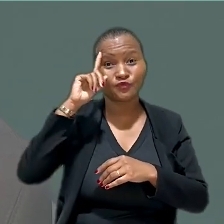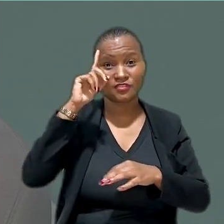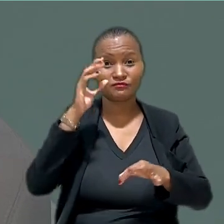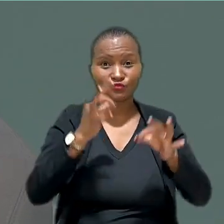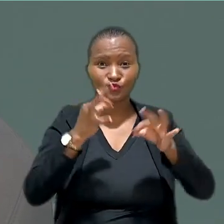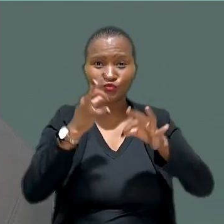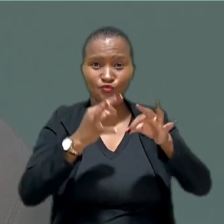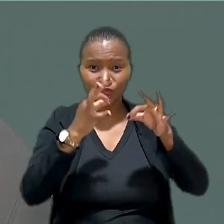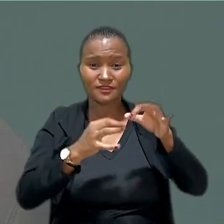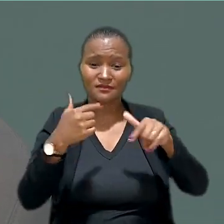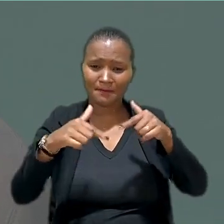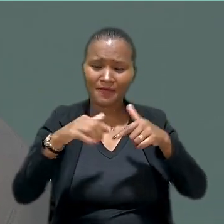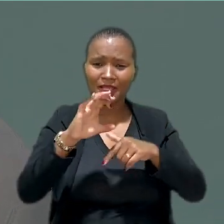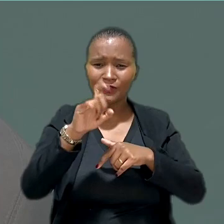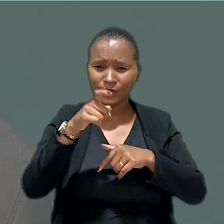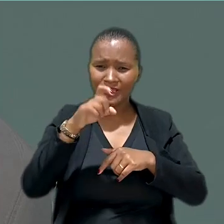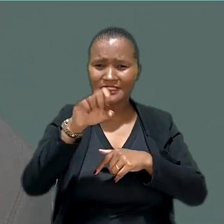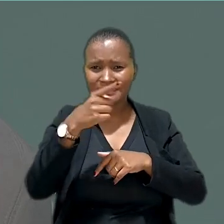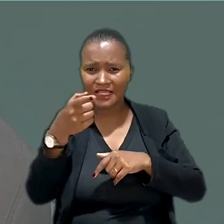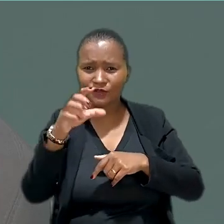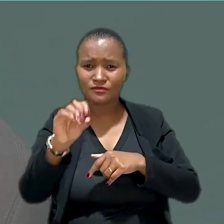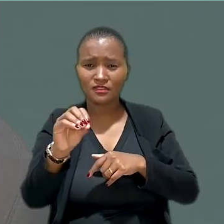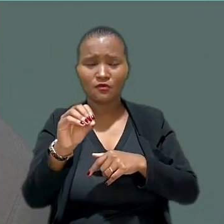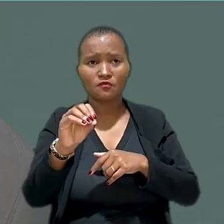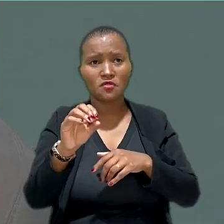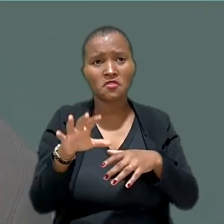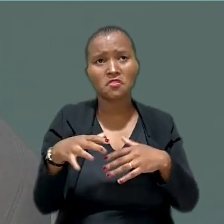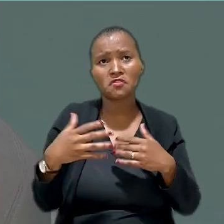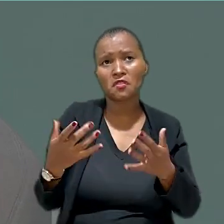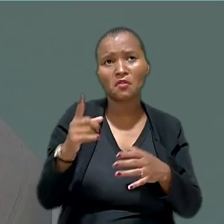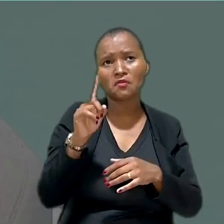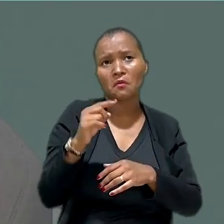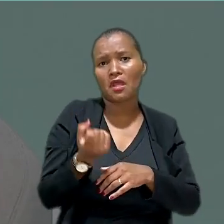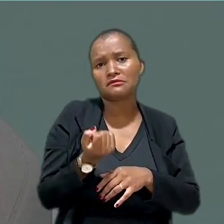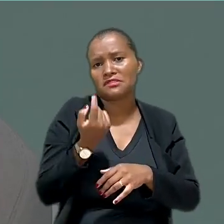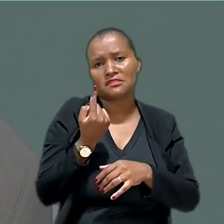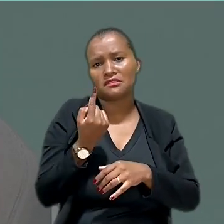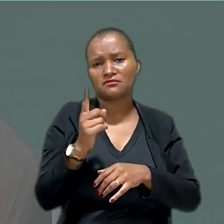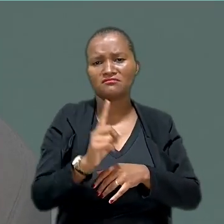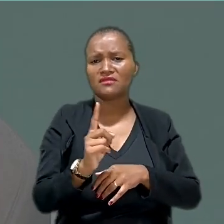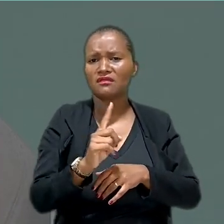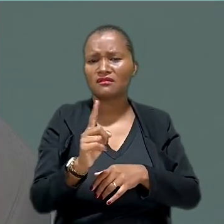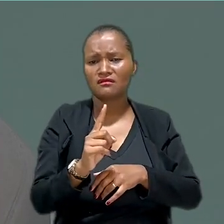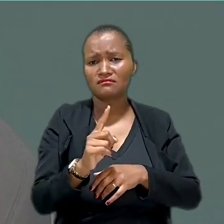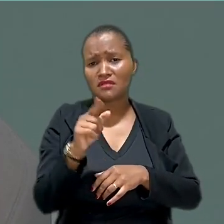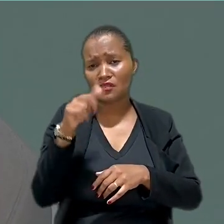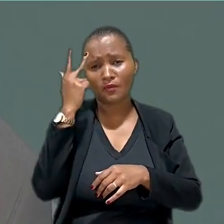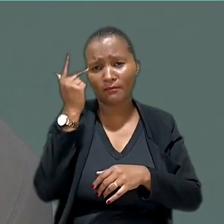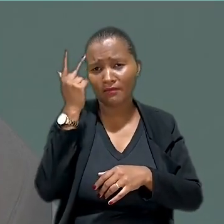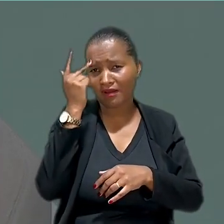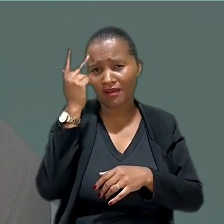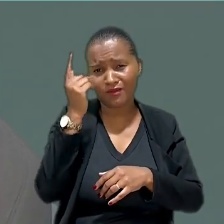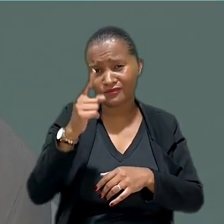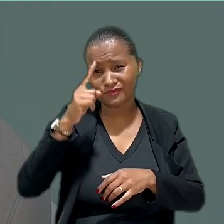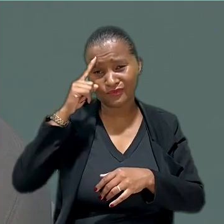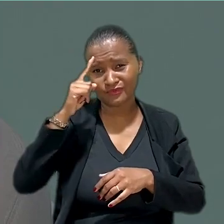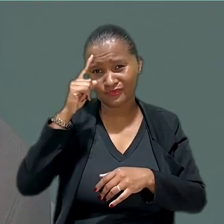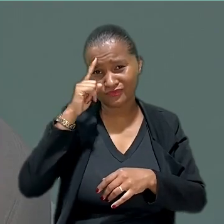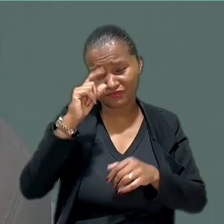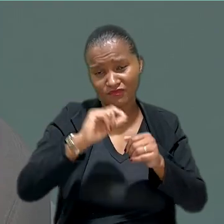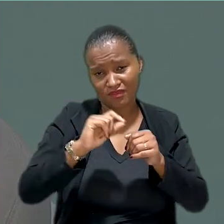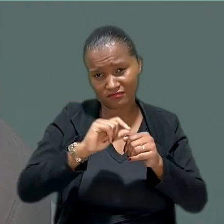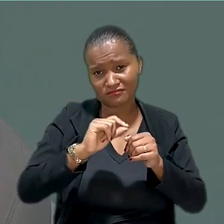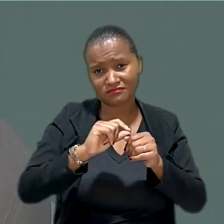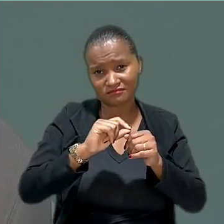Brasil, atuam na execução. Então, a execução para nós não é algo estranho ao processo, ao contrário, é muito comum. Todos os dias se